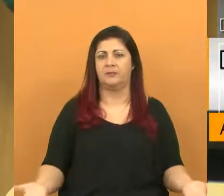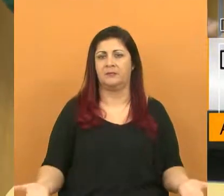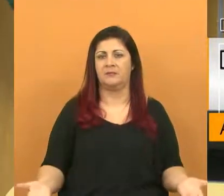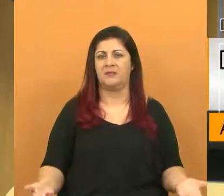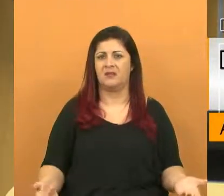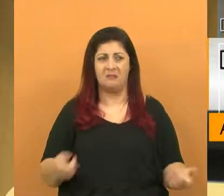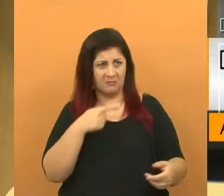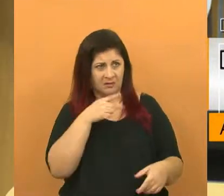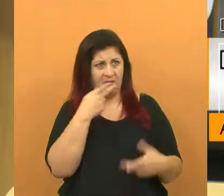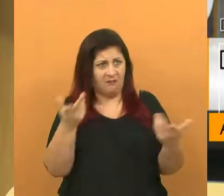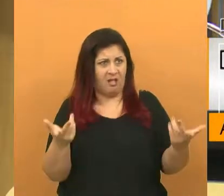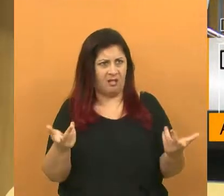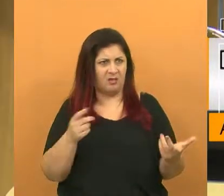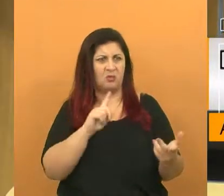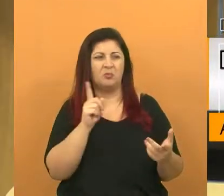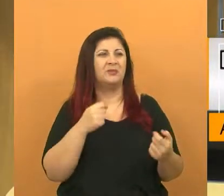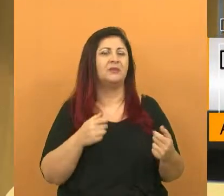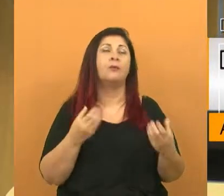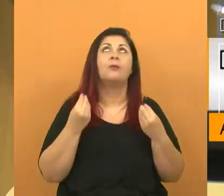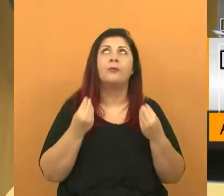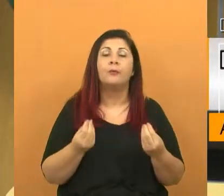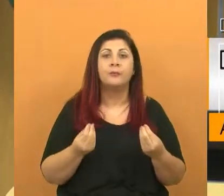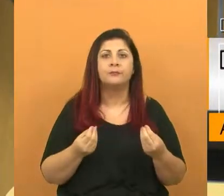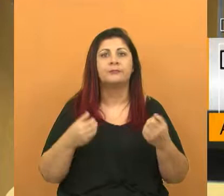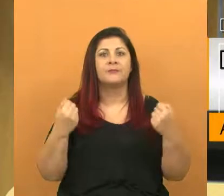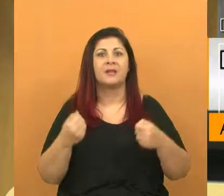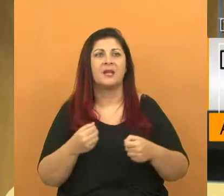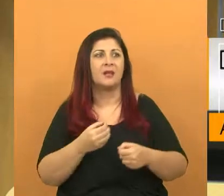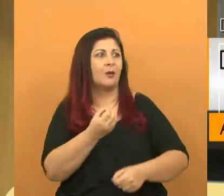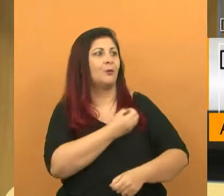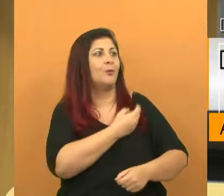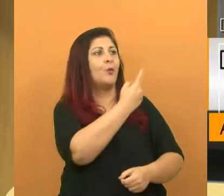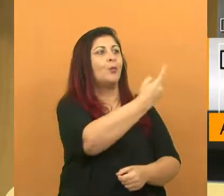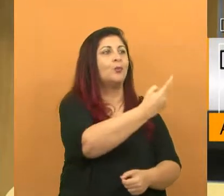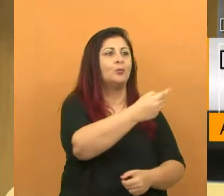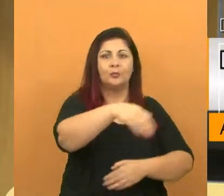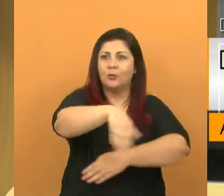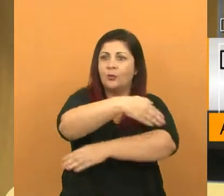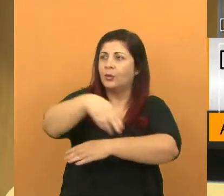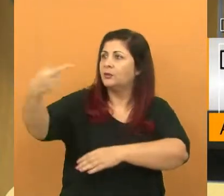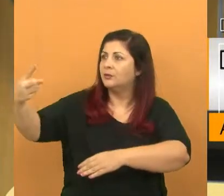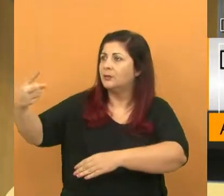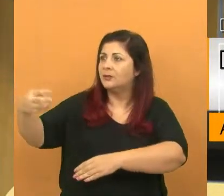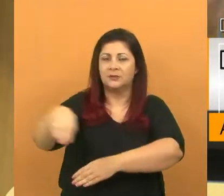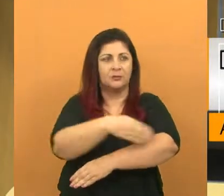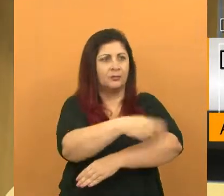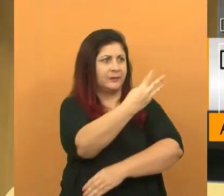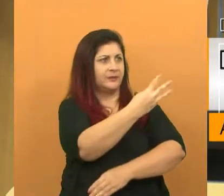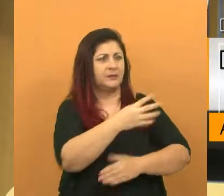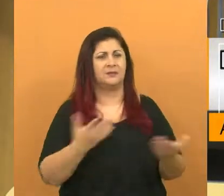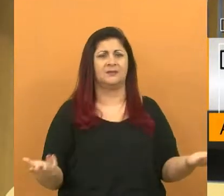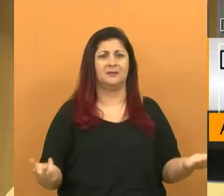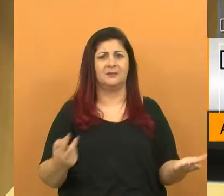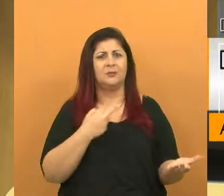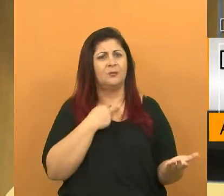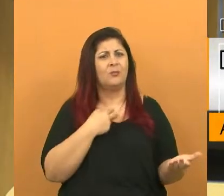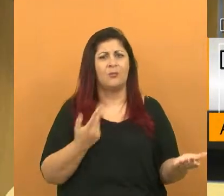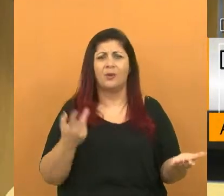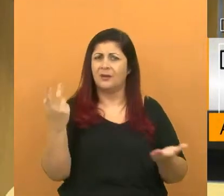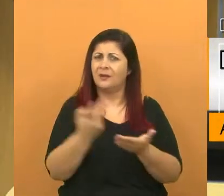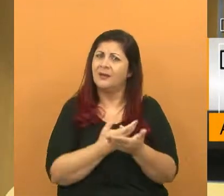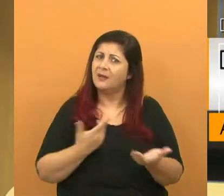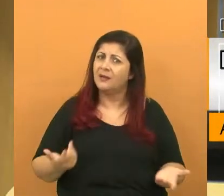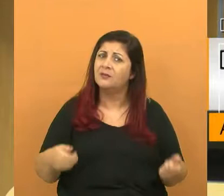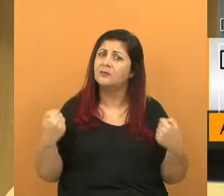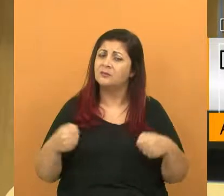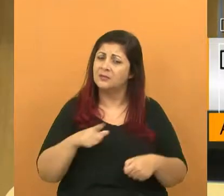nome de rua mas tem que ter não vai ficar rua 2 rua 3 rua 4 a 5 a 6 diretos aí todos bairro